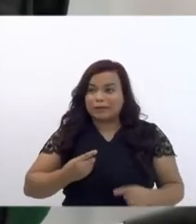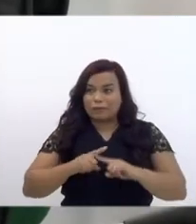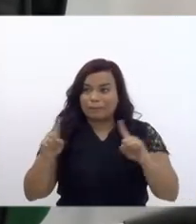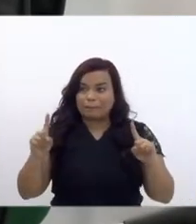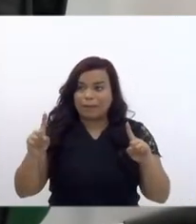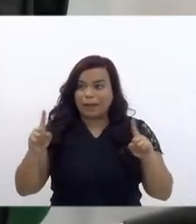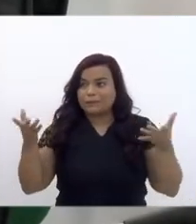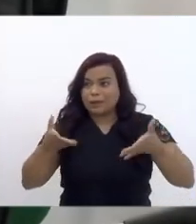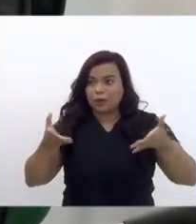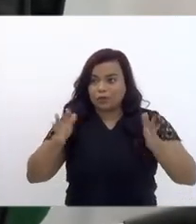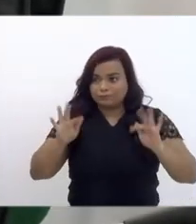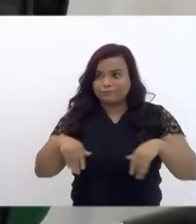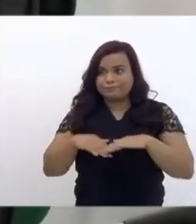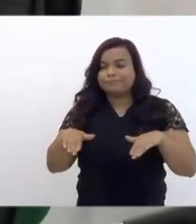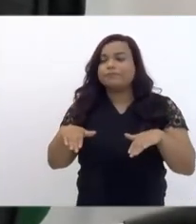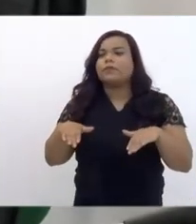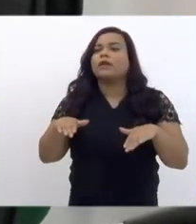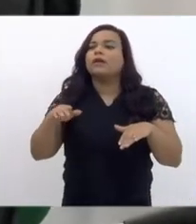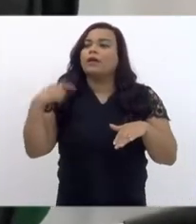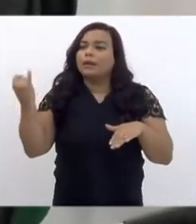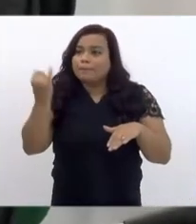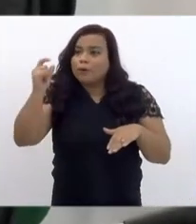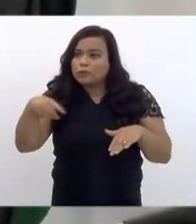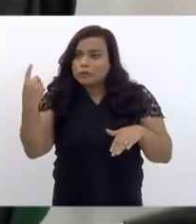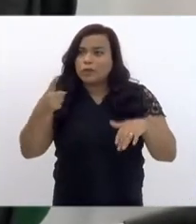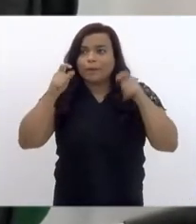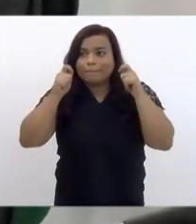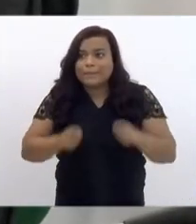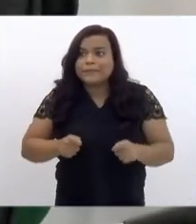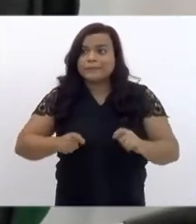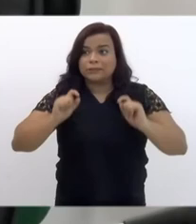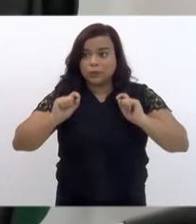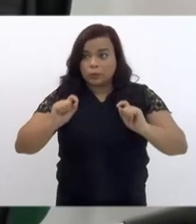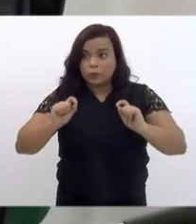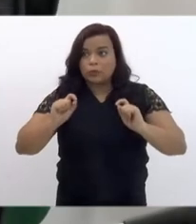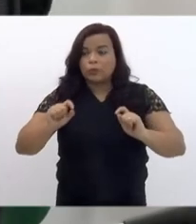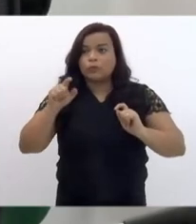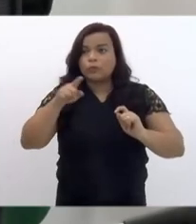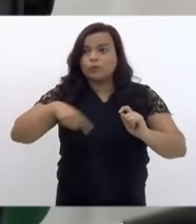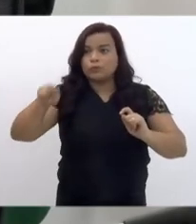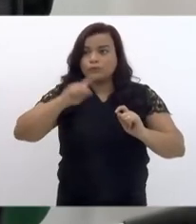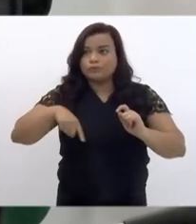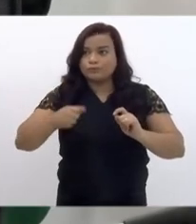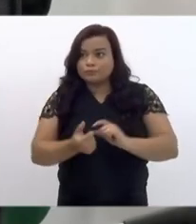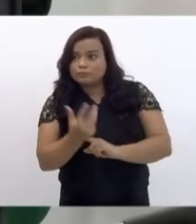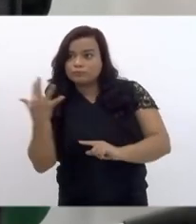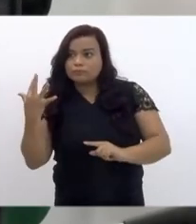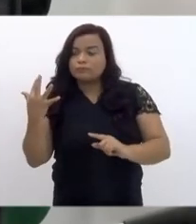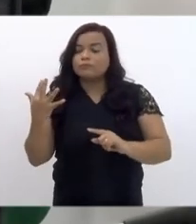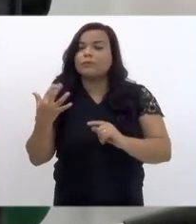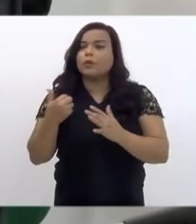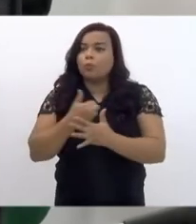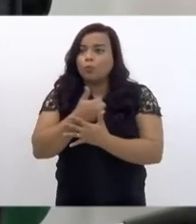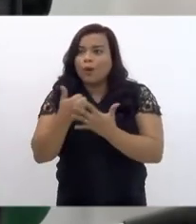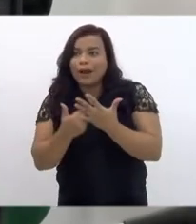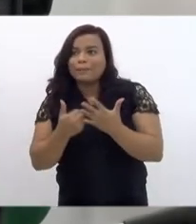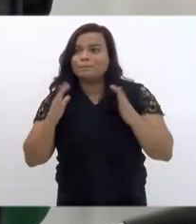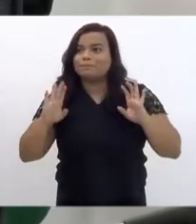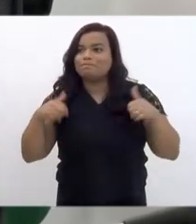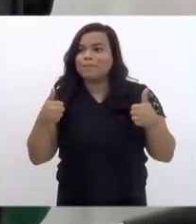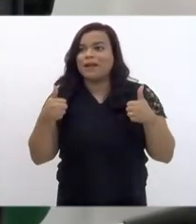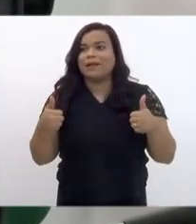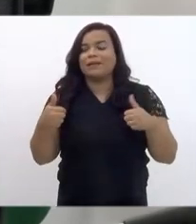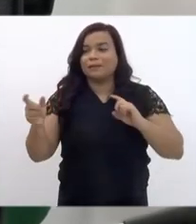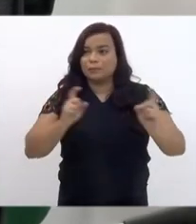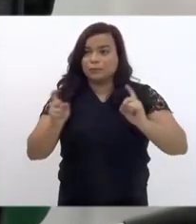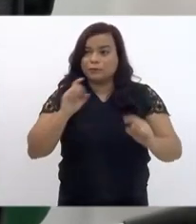muito importante que a gente mantenha esse quórum qualificado das reuniões da CCJ. A Casa,